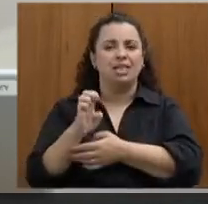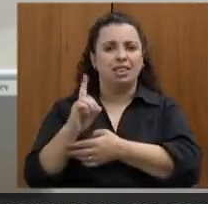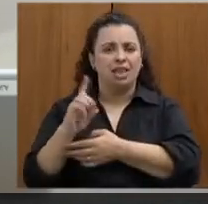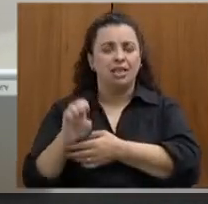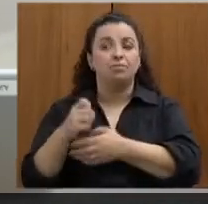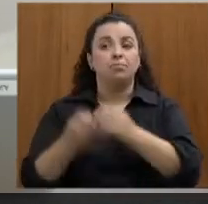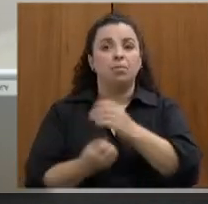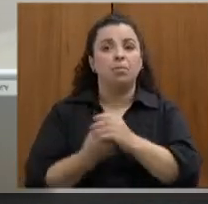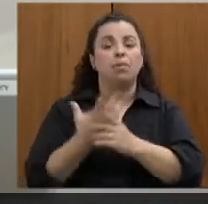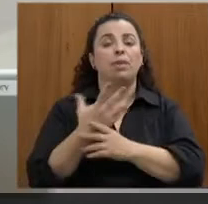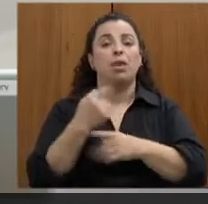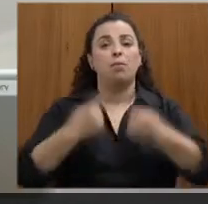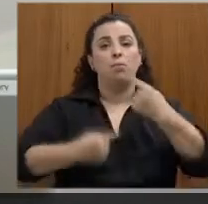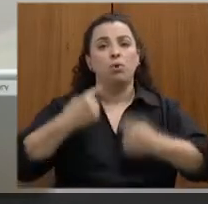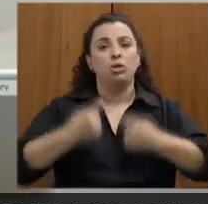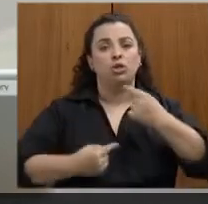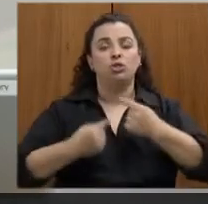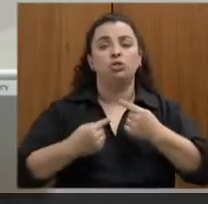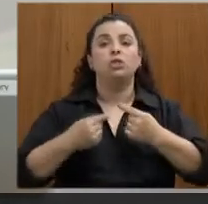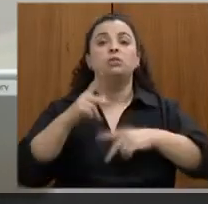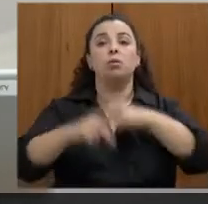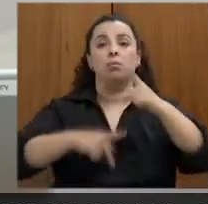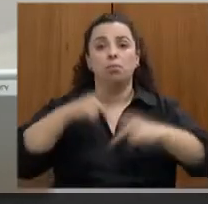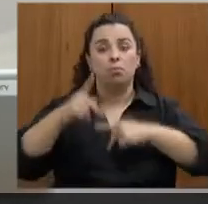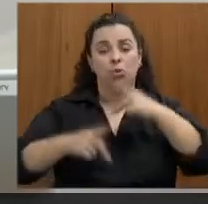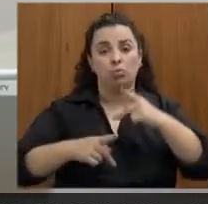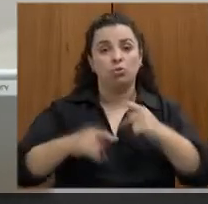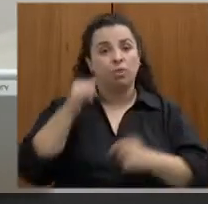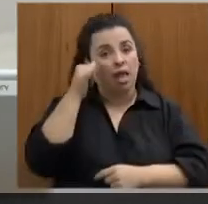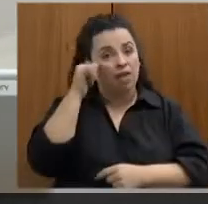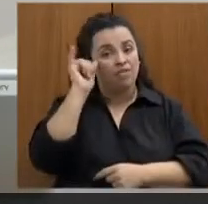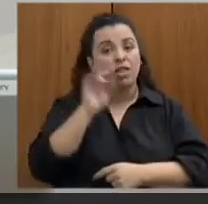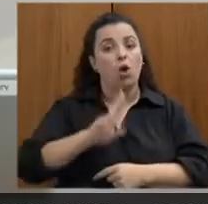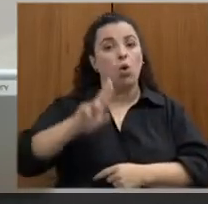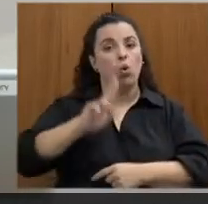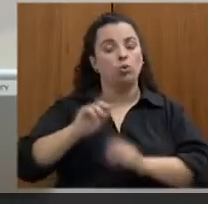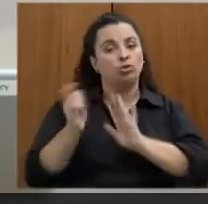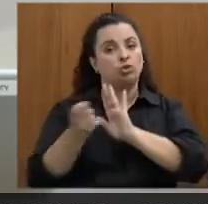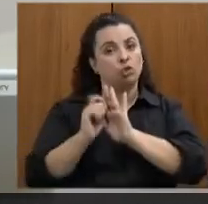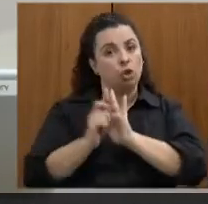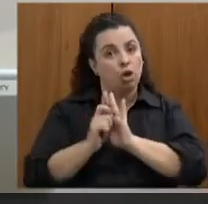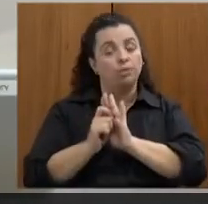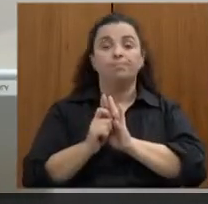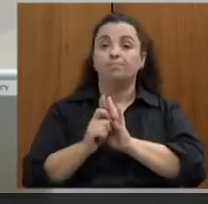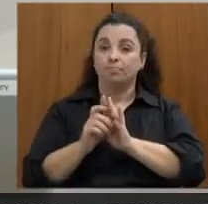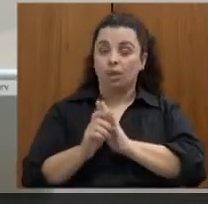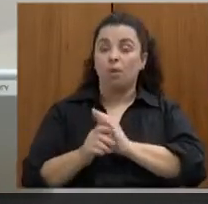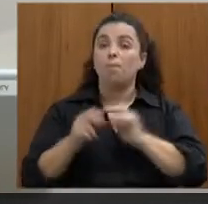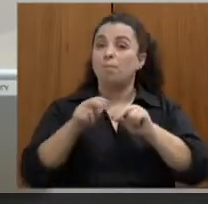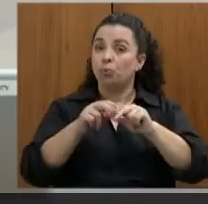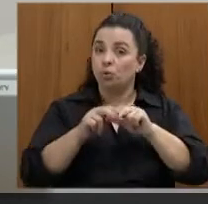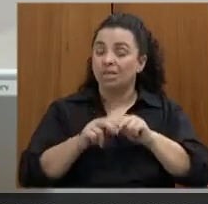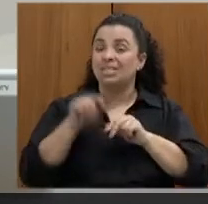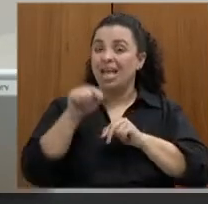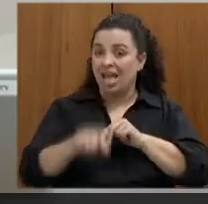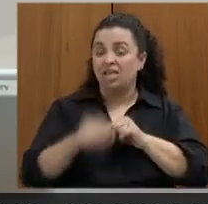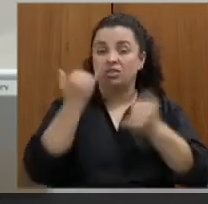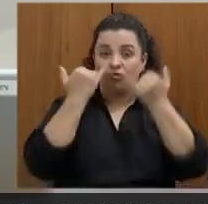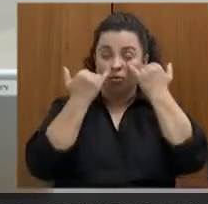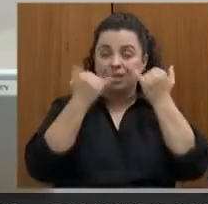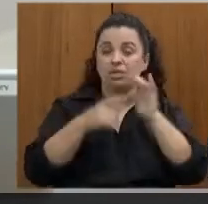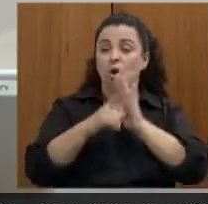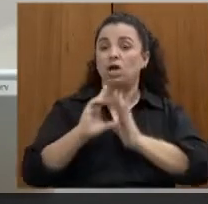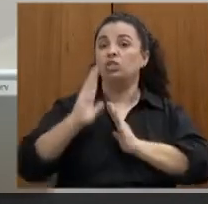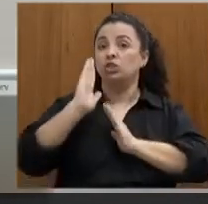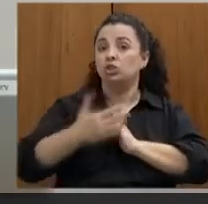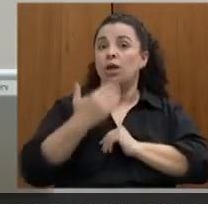de prevenção ao uso e abuso de drogas. Haja visto, essa informação já ter sido solicitada anteriormente